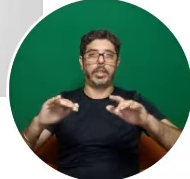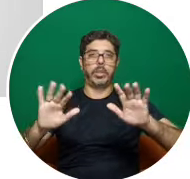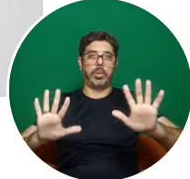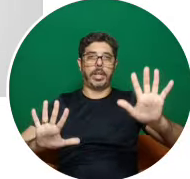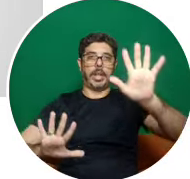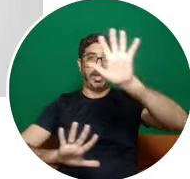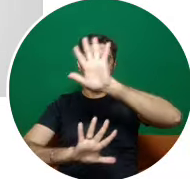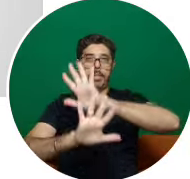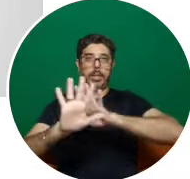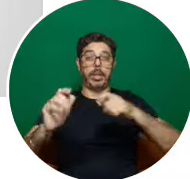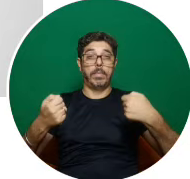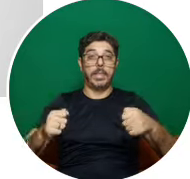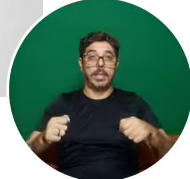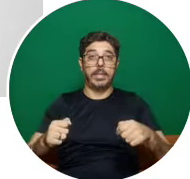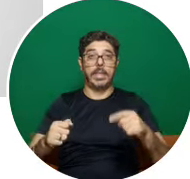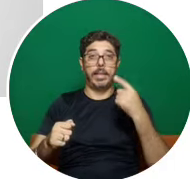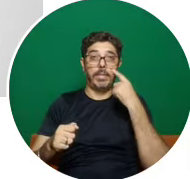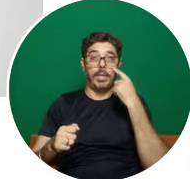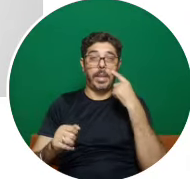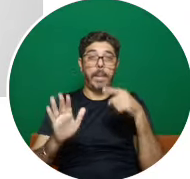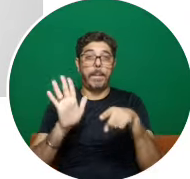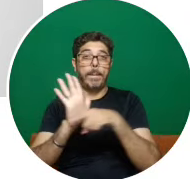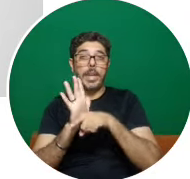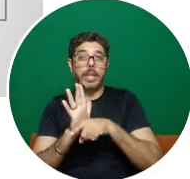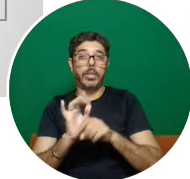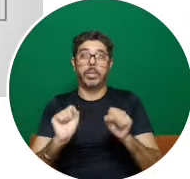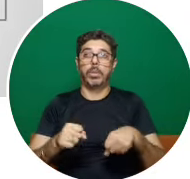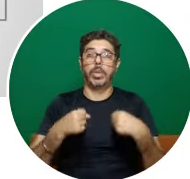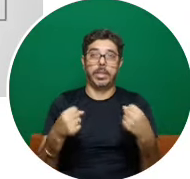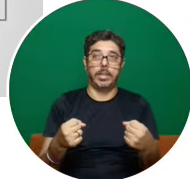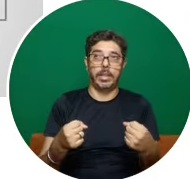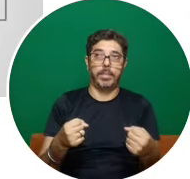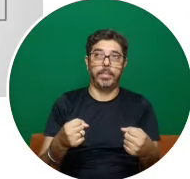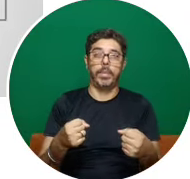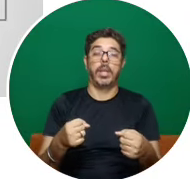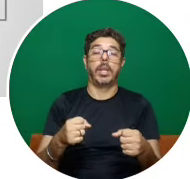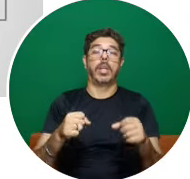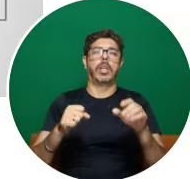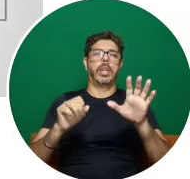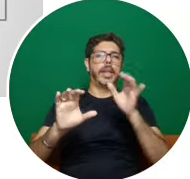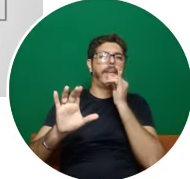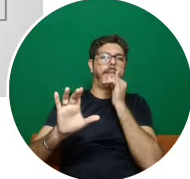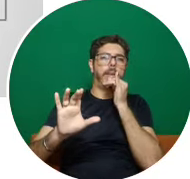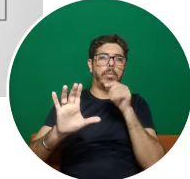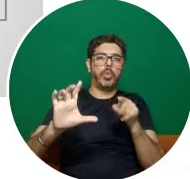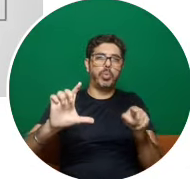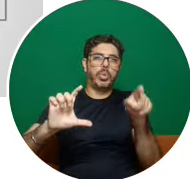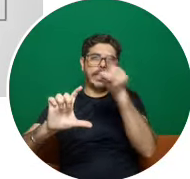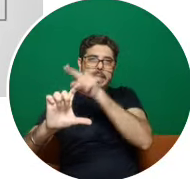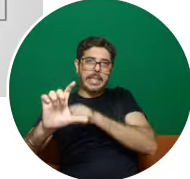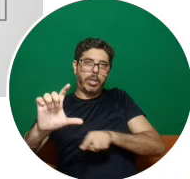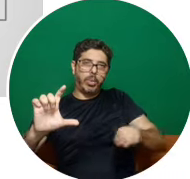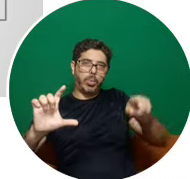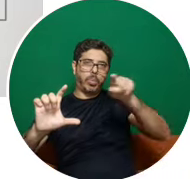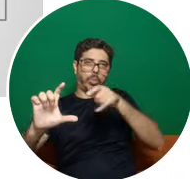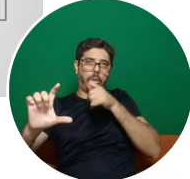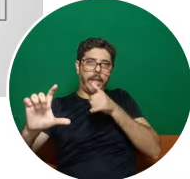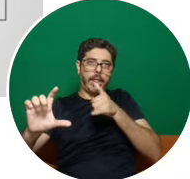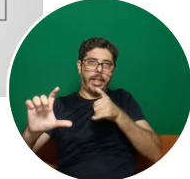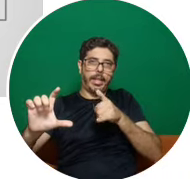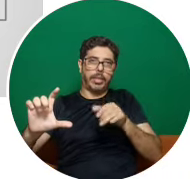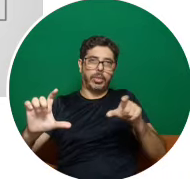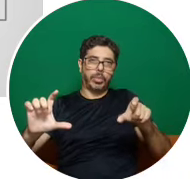elétrico, é dado pela diferença de potencial. No contexto de circuitos elétricos, a diferença de potencial entre